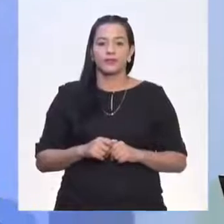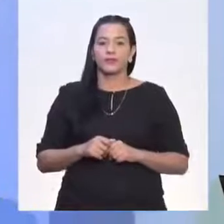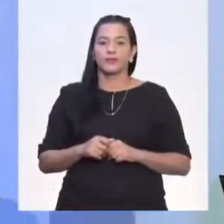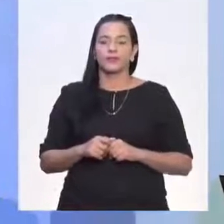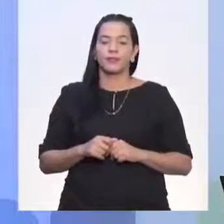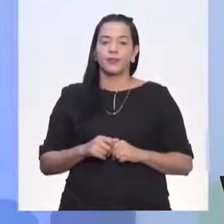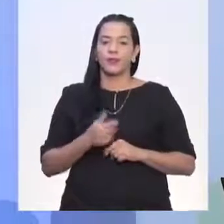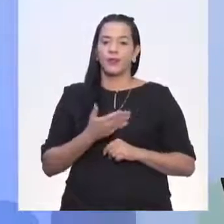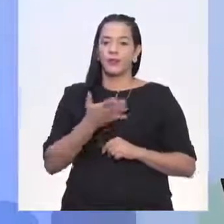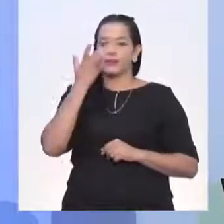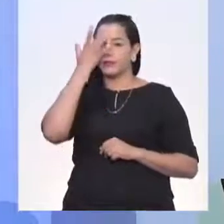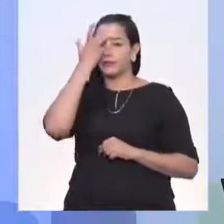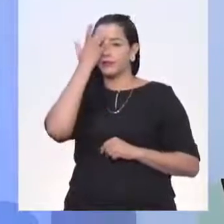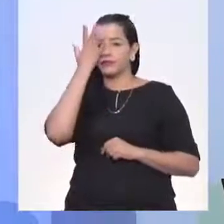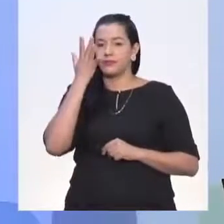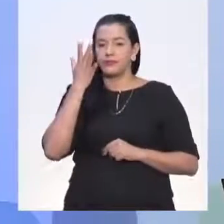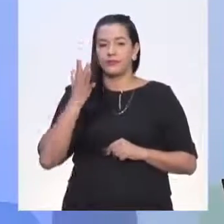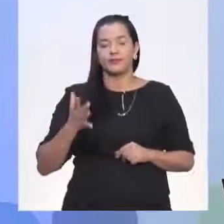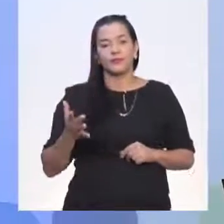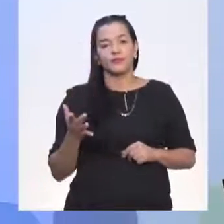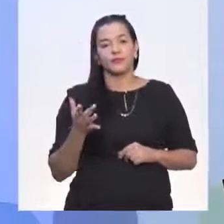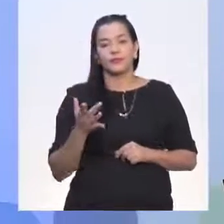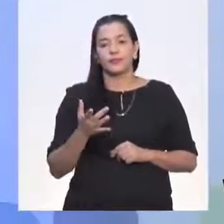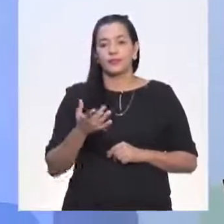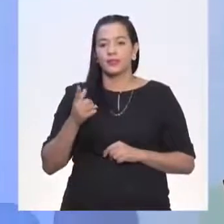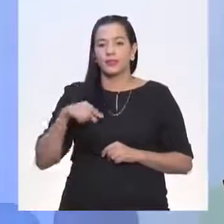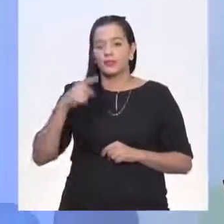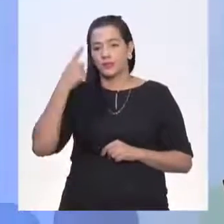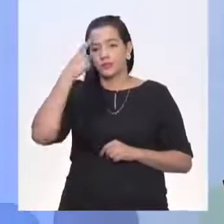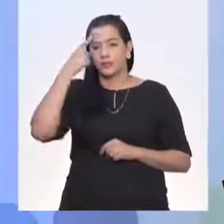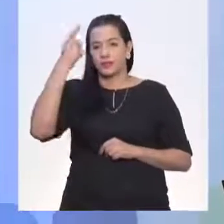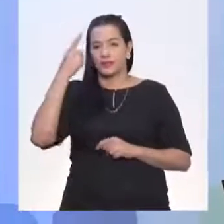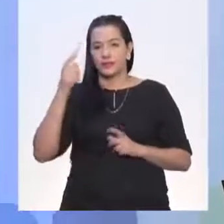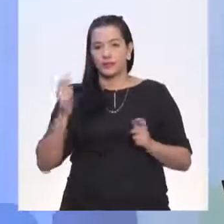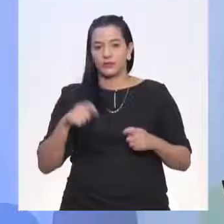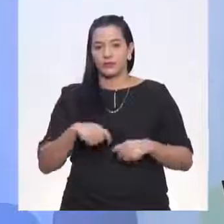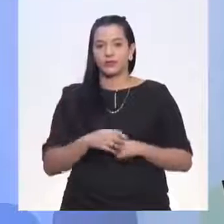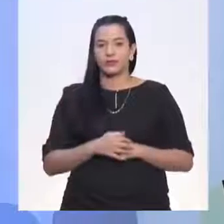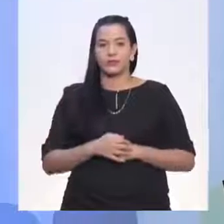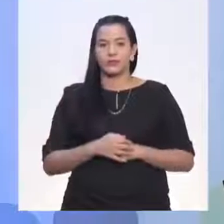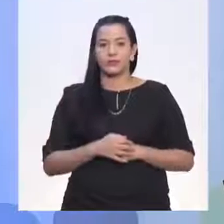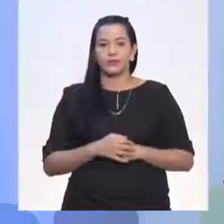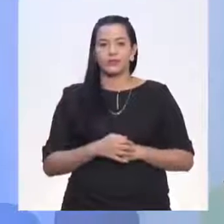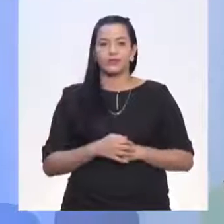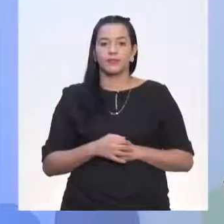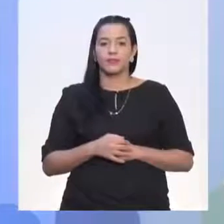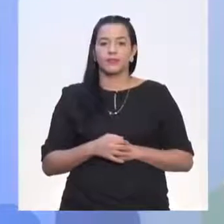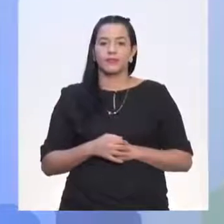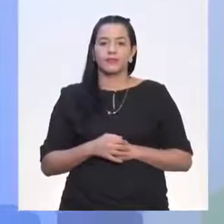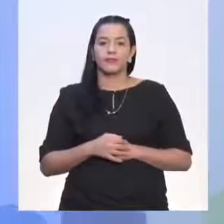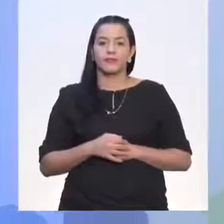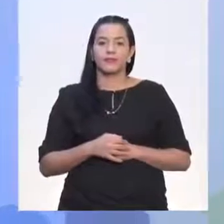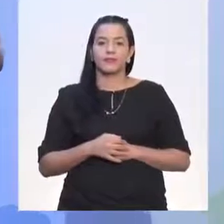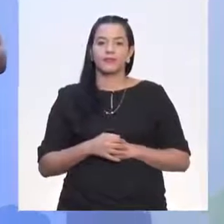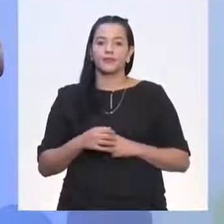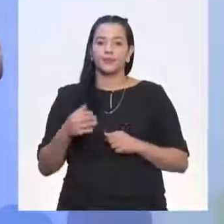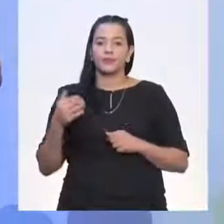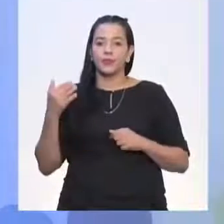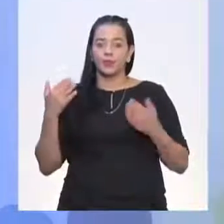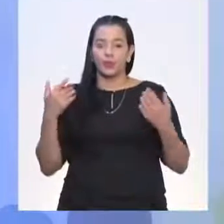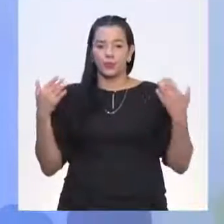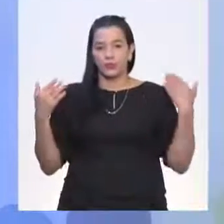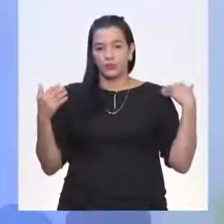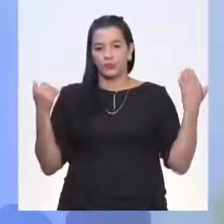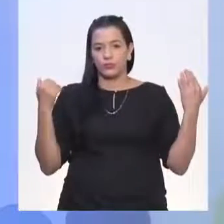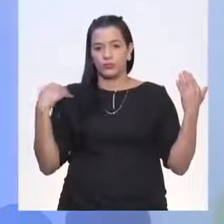Mas é fácil de criar uma hipótese. Provavelmente, os lados são trocados,